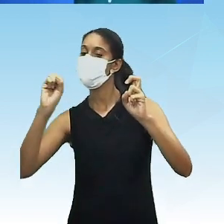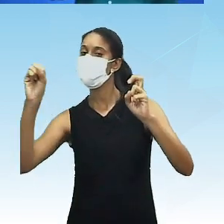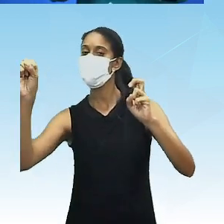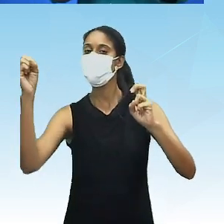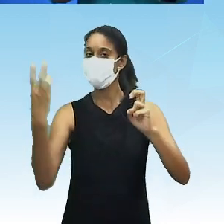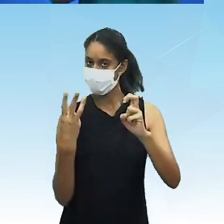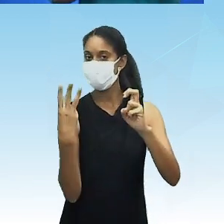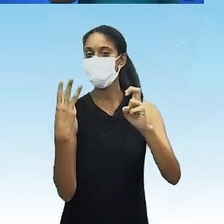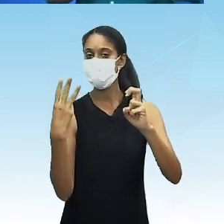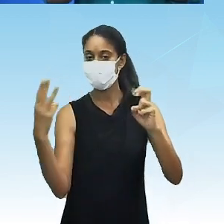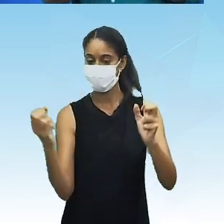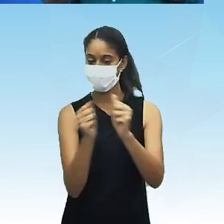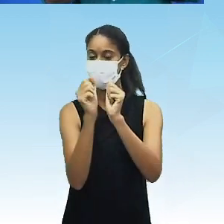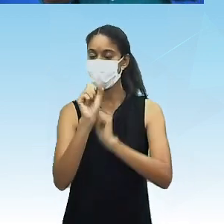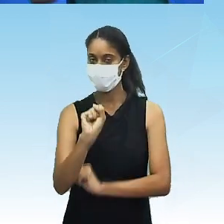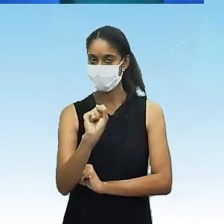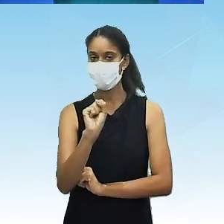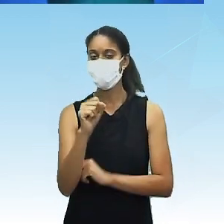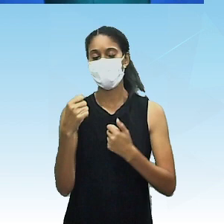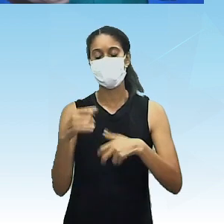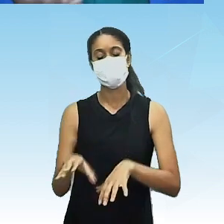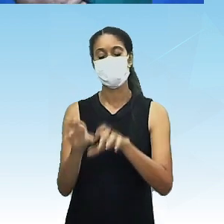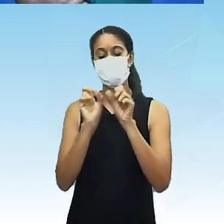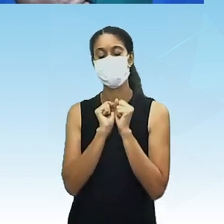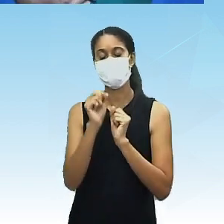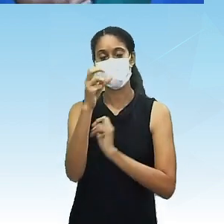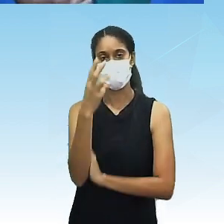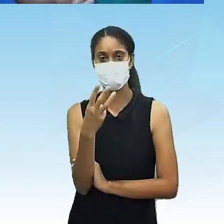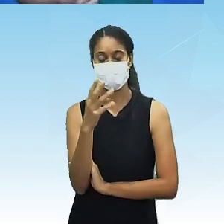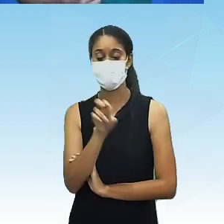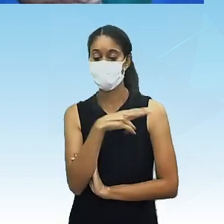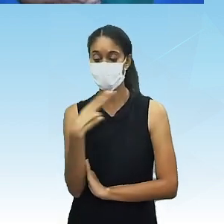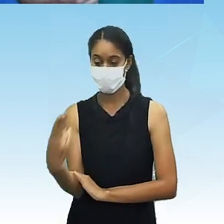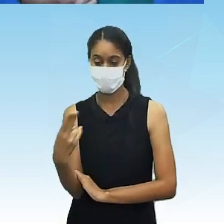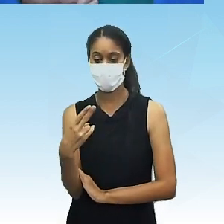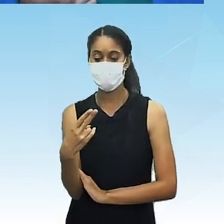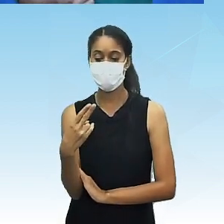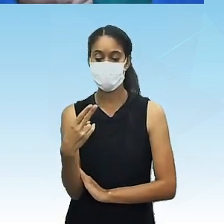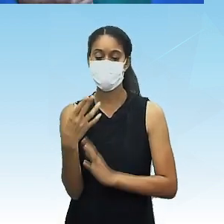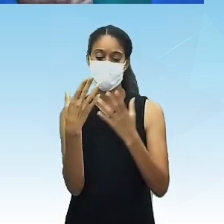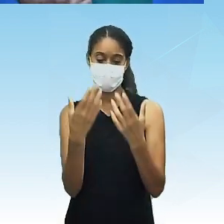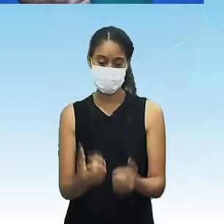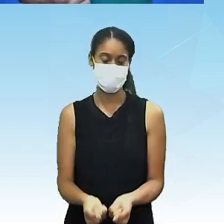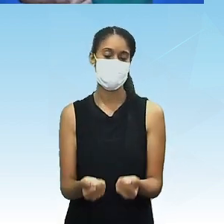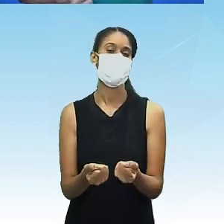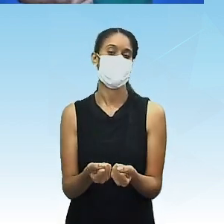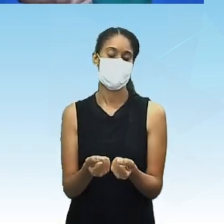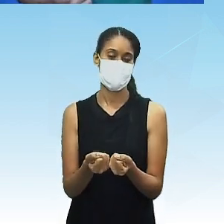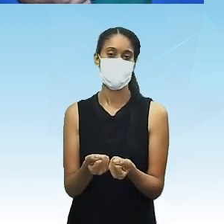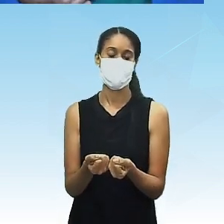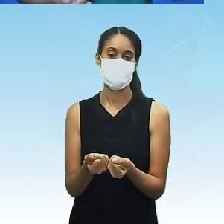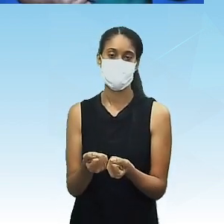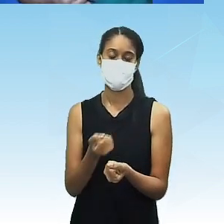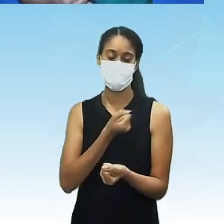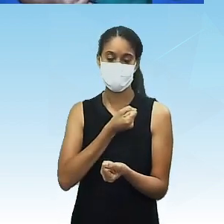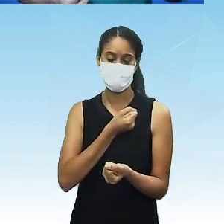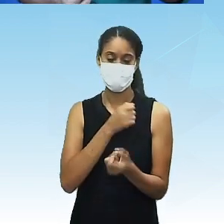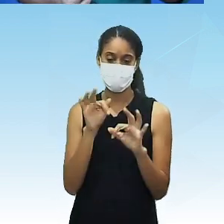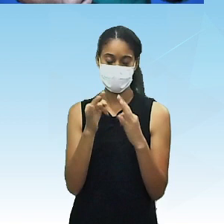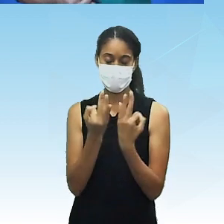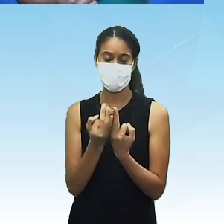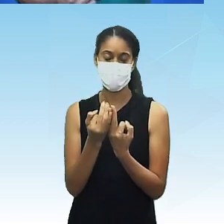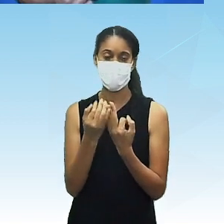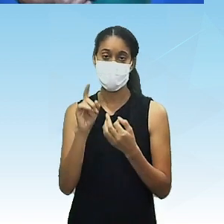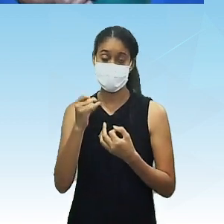tem que receber 3 elétrons. Ou ele assume a carga do meio da família, se ele for um doador, que é a família